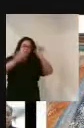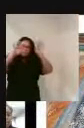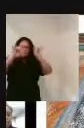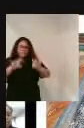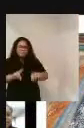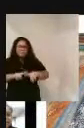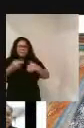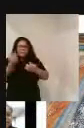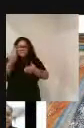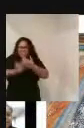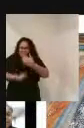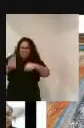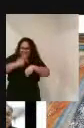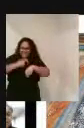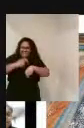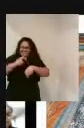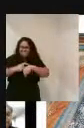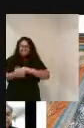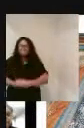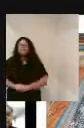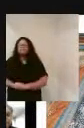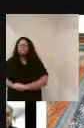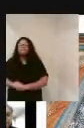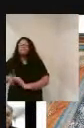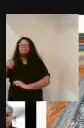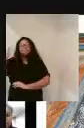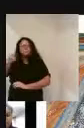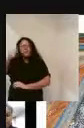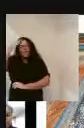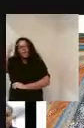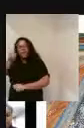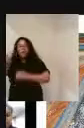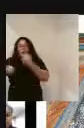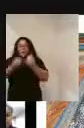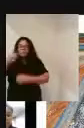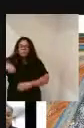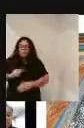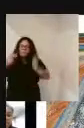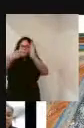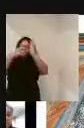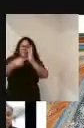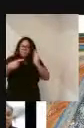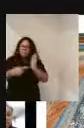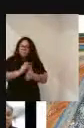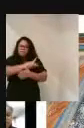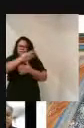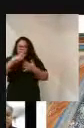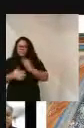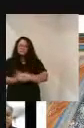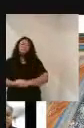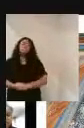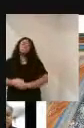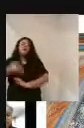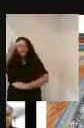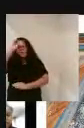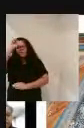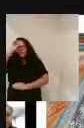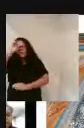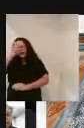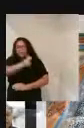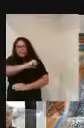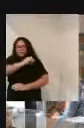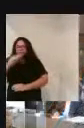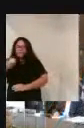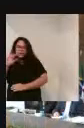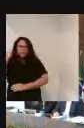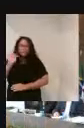e sabe das denúncias que a gente vem encaminhando ao Prodema. Aqui, por dia, são encaminhados 500 toneladas de material reciclável que são aterrados,